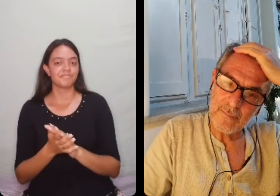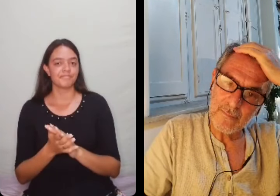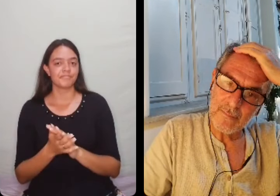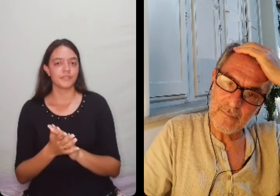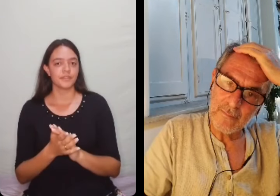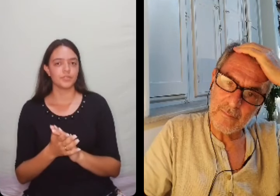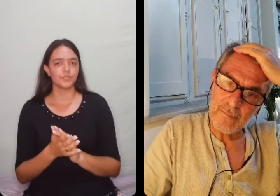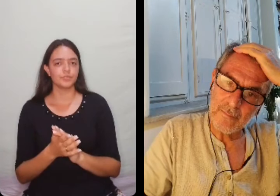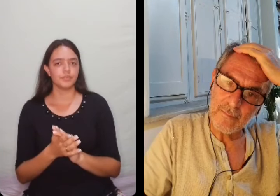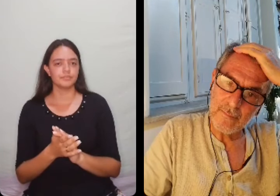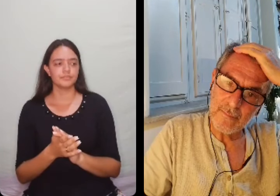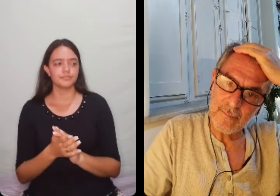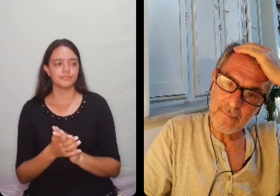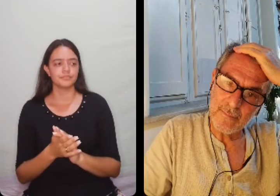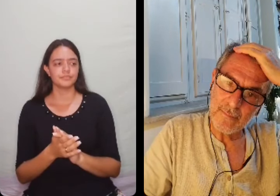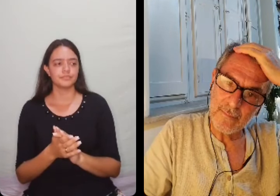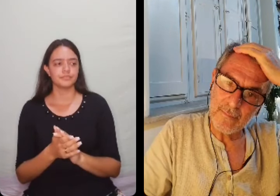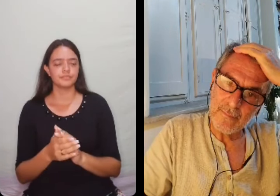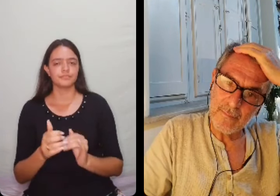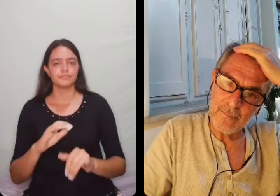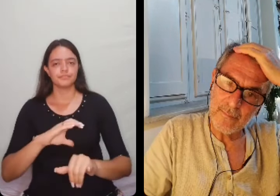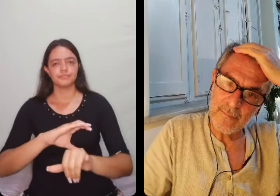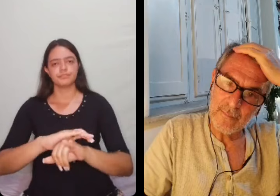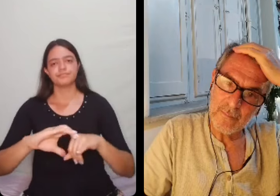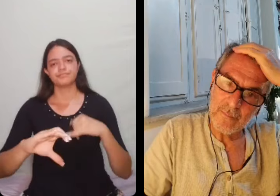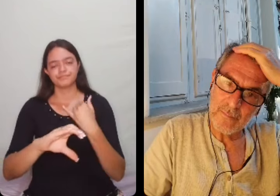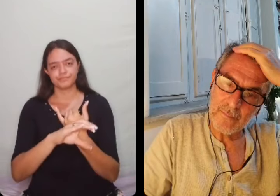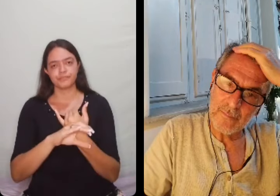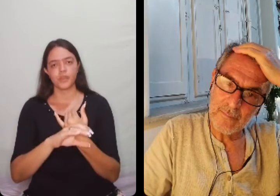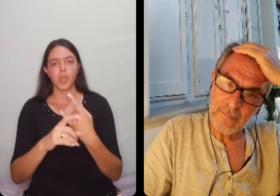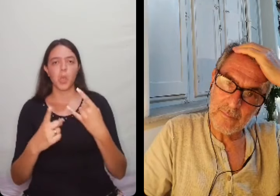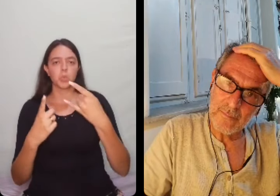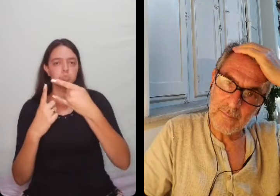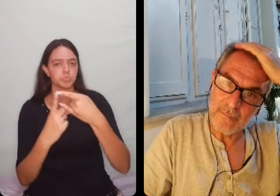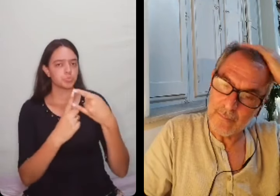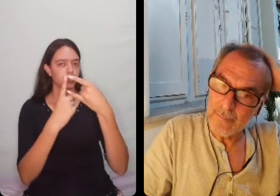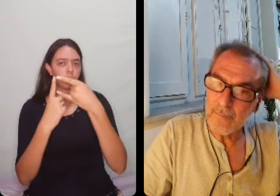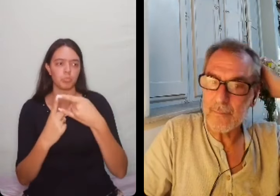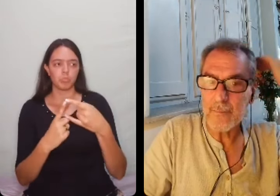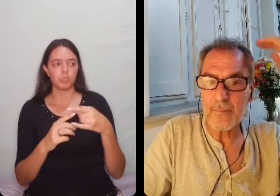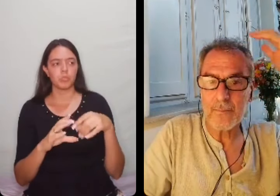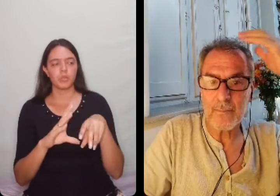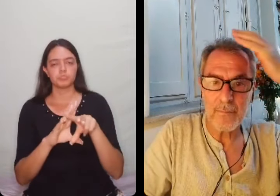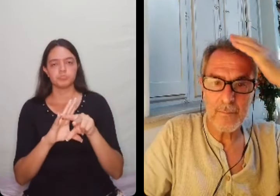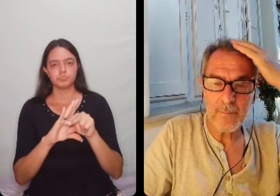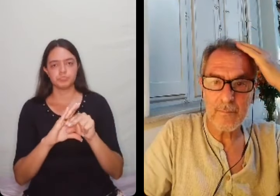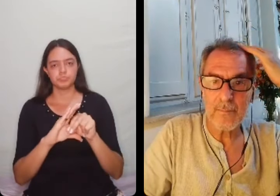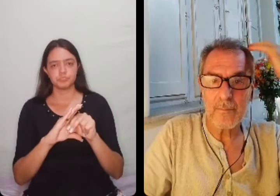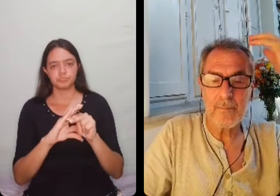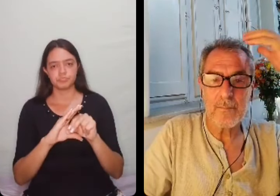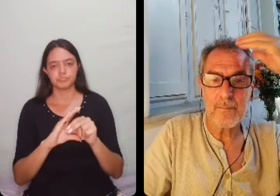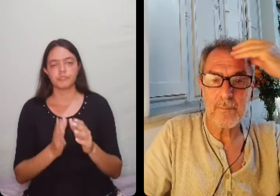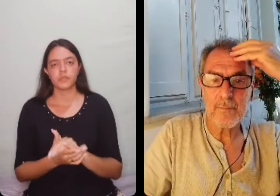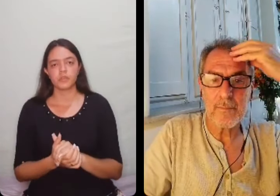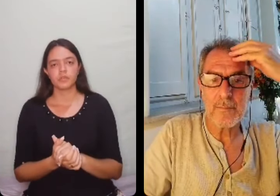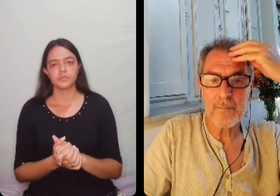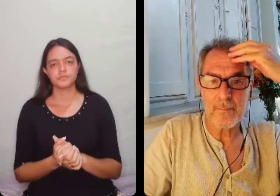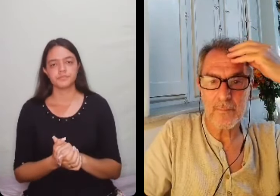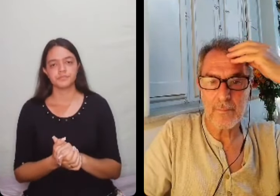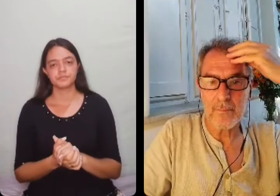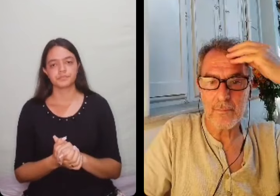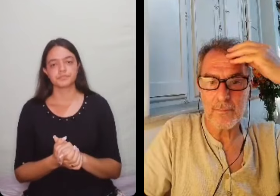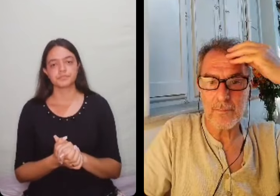Zoom, né? Em outras ferramentas aí de streaming. É, então, o trabalho